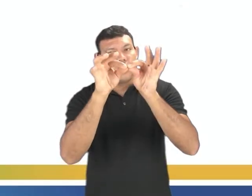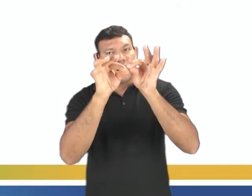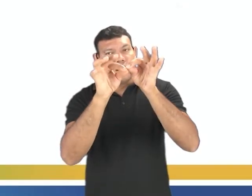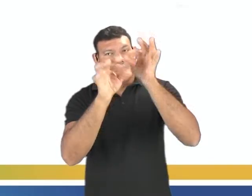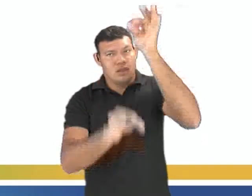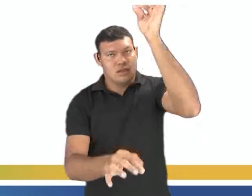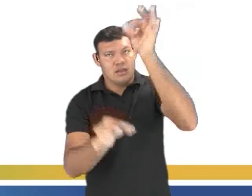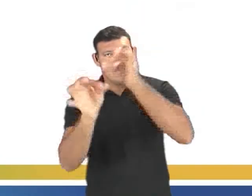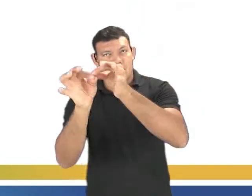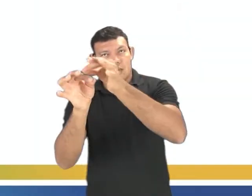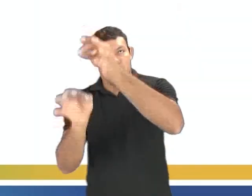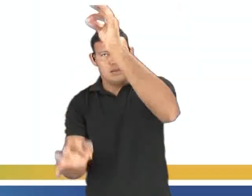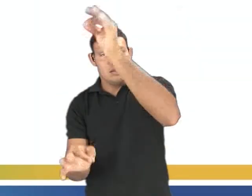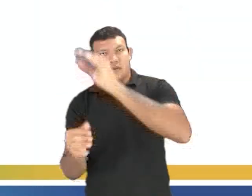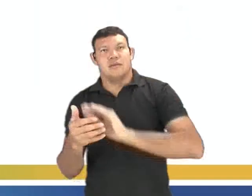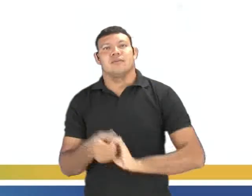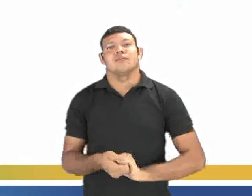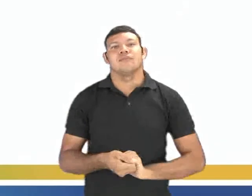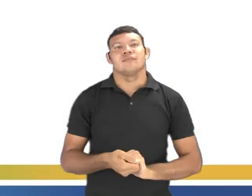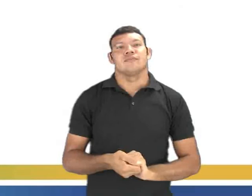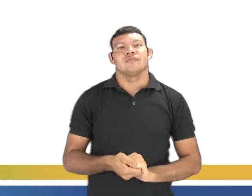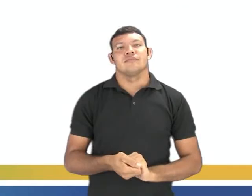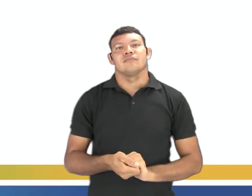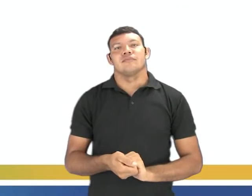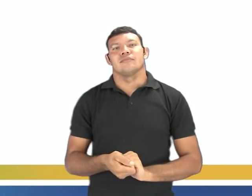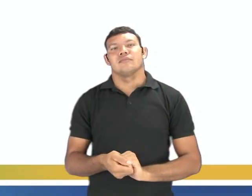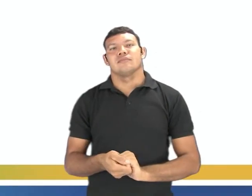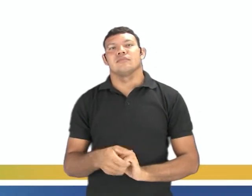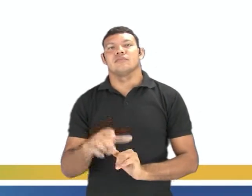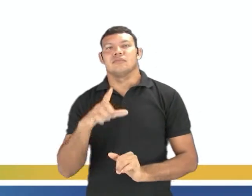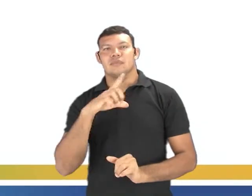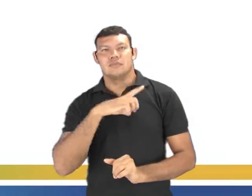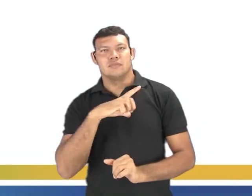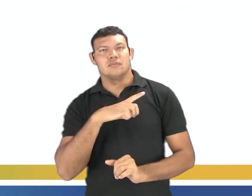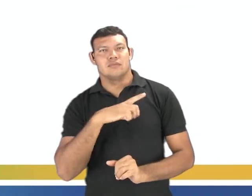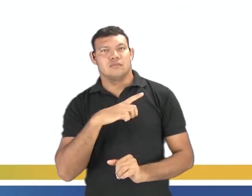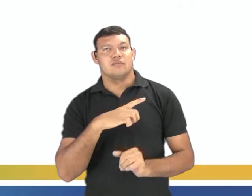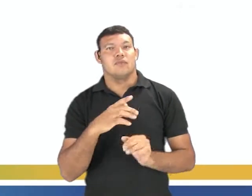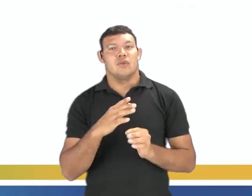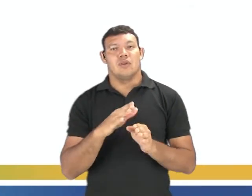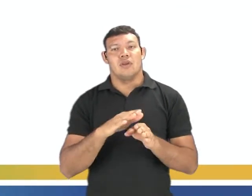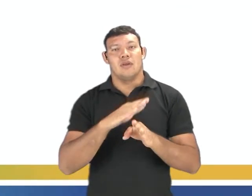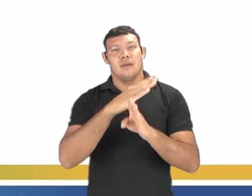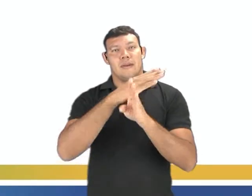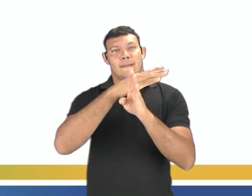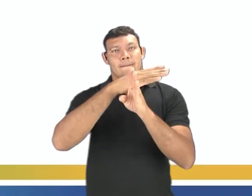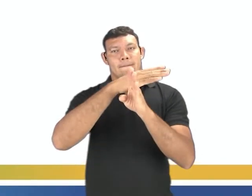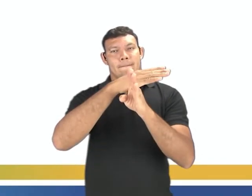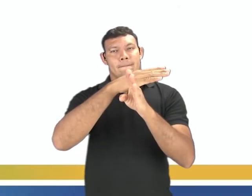duas retas paralelas. Então, observe a imagem. Nós temos três planos,